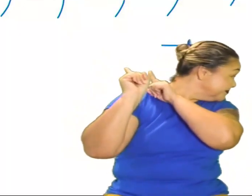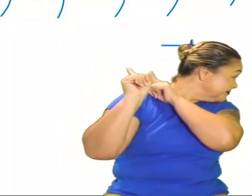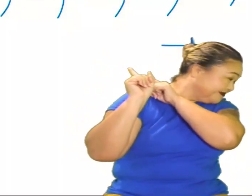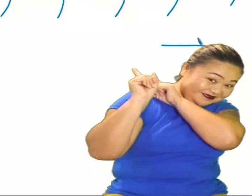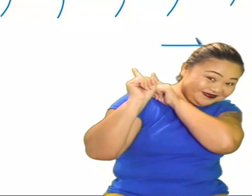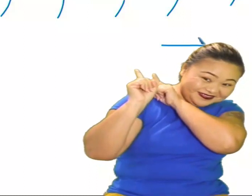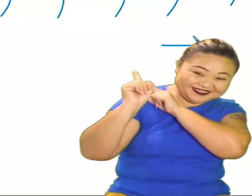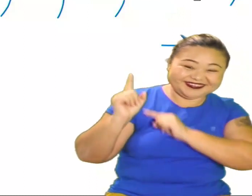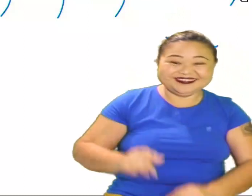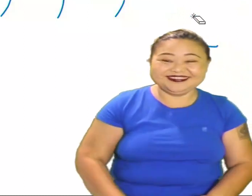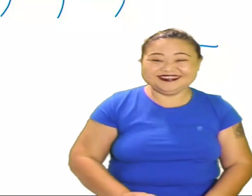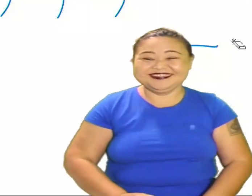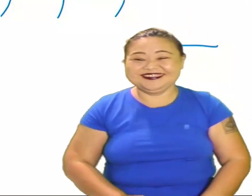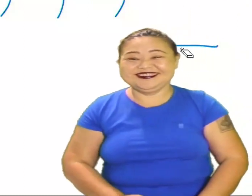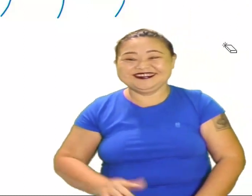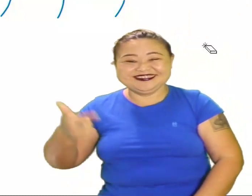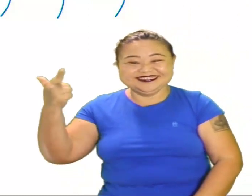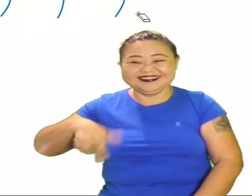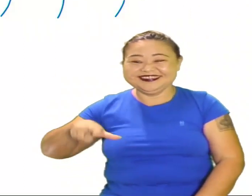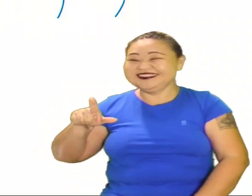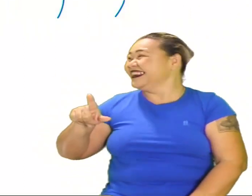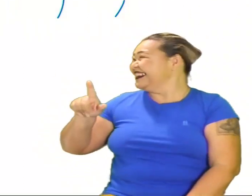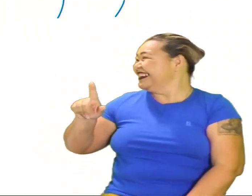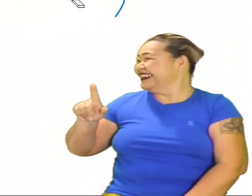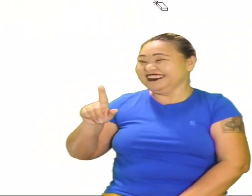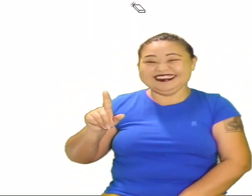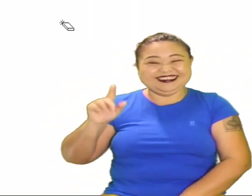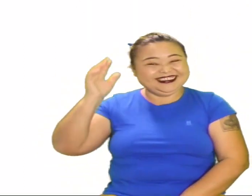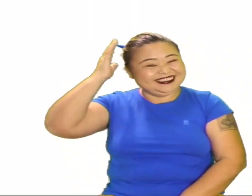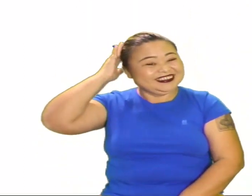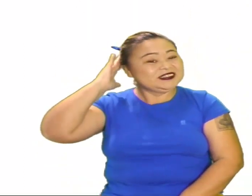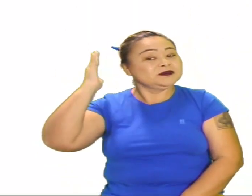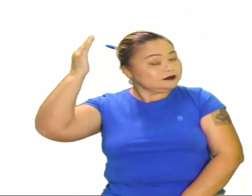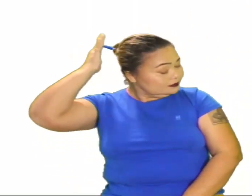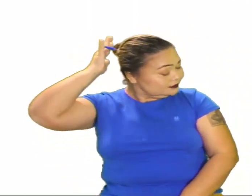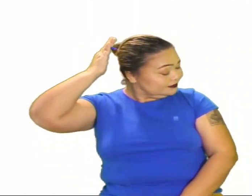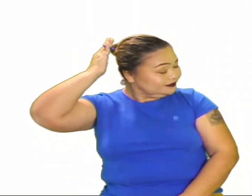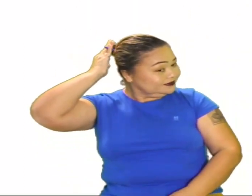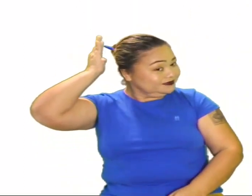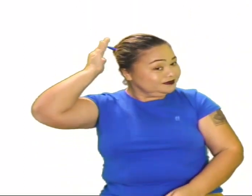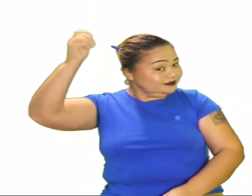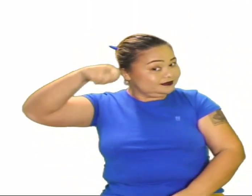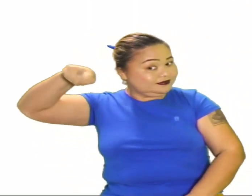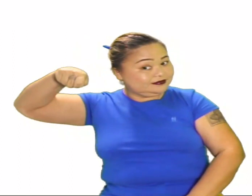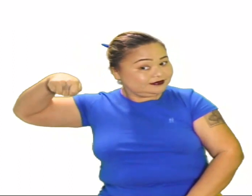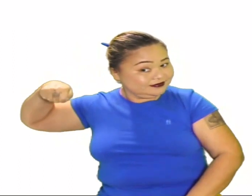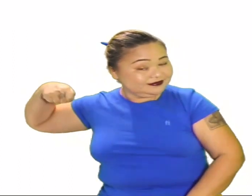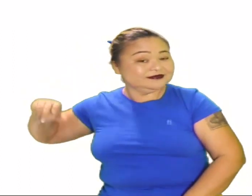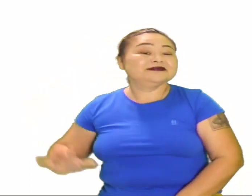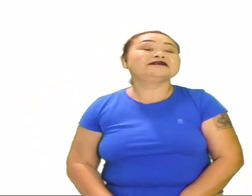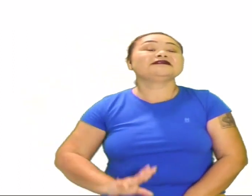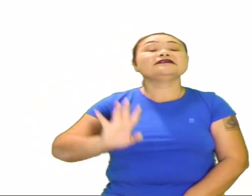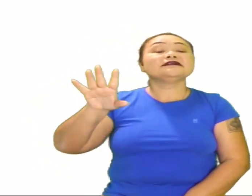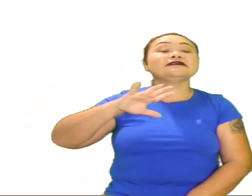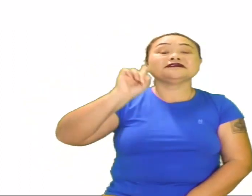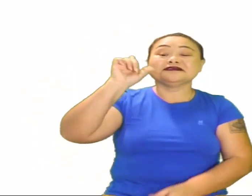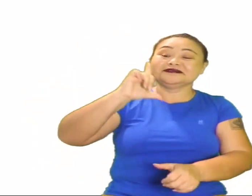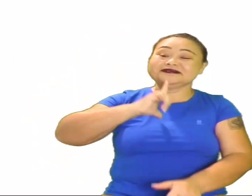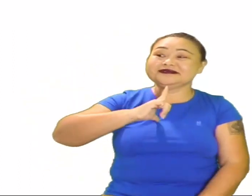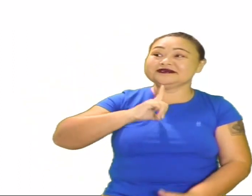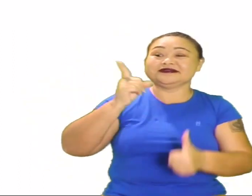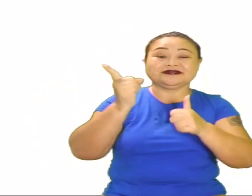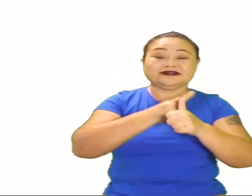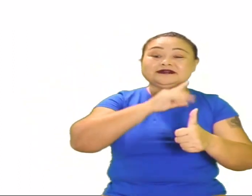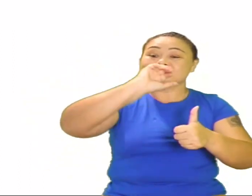Não deu, não. Vamos repetir aqui. Desculpa aí, professora Odelita. Me empolguei. Vamos lá. Temos, o primeiro é